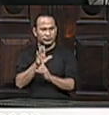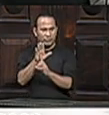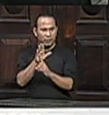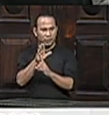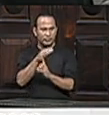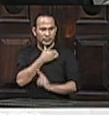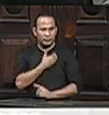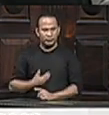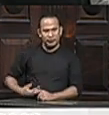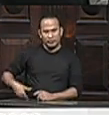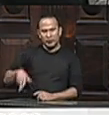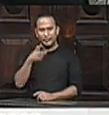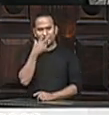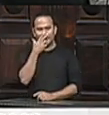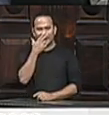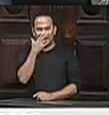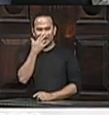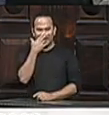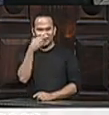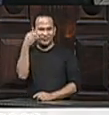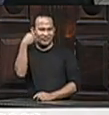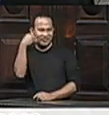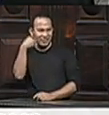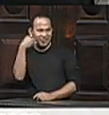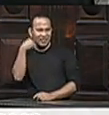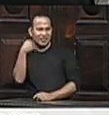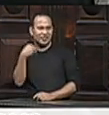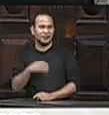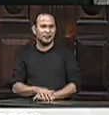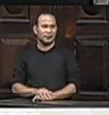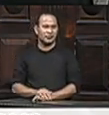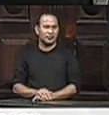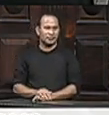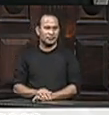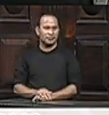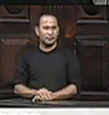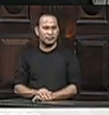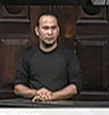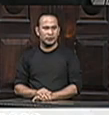mesmas, indiquem os seus representantes, as entidades que as representam,